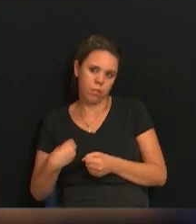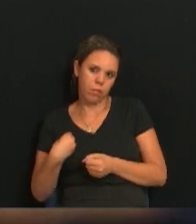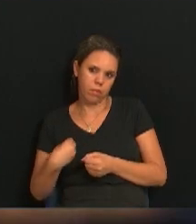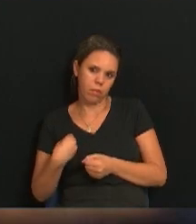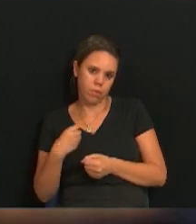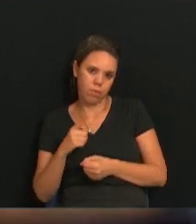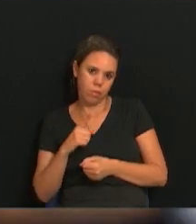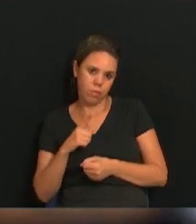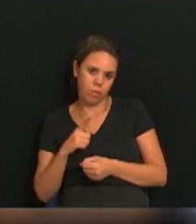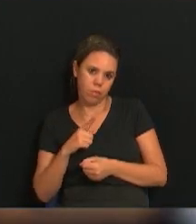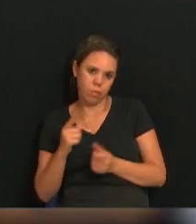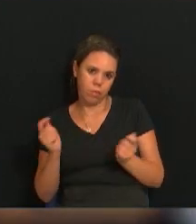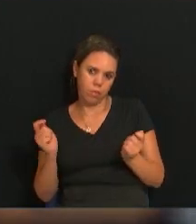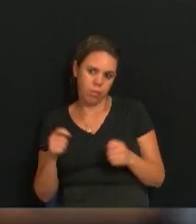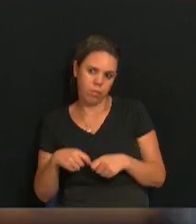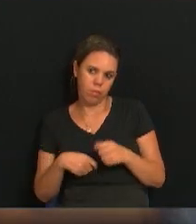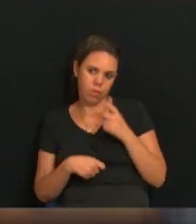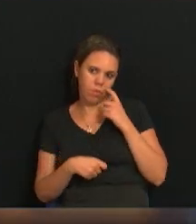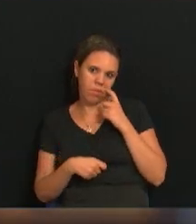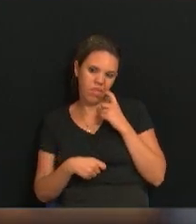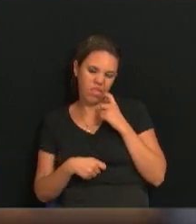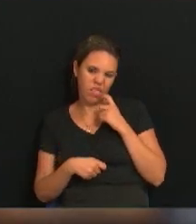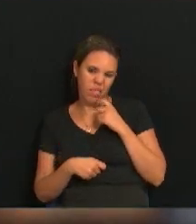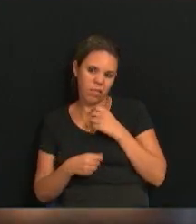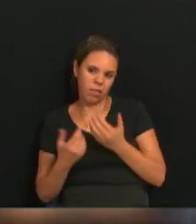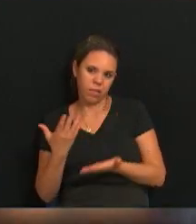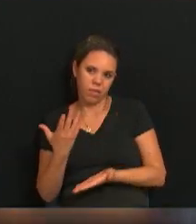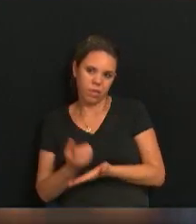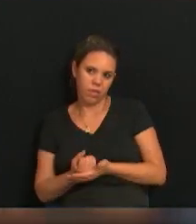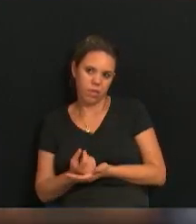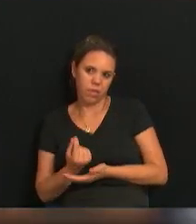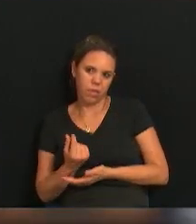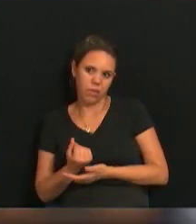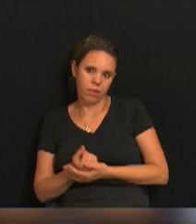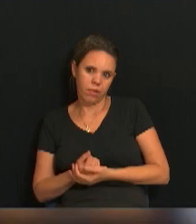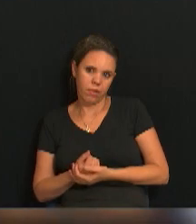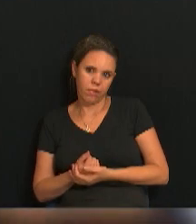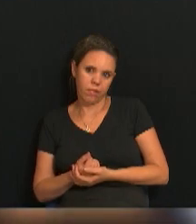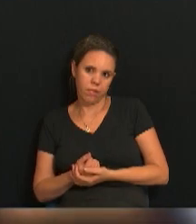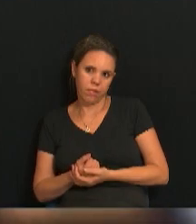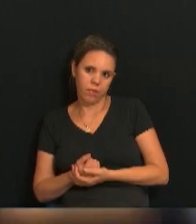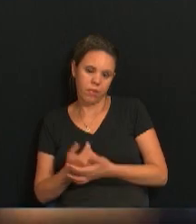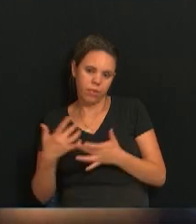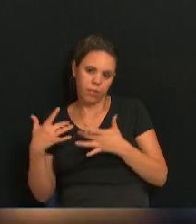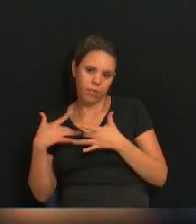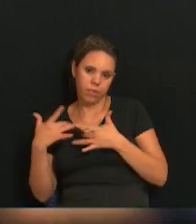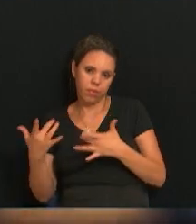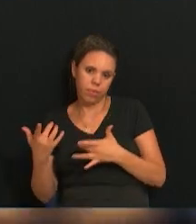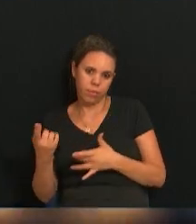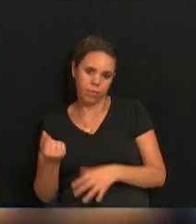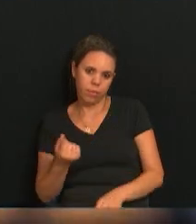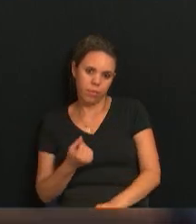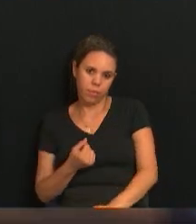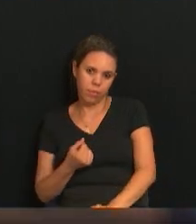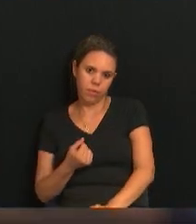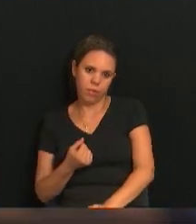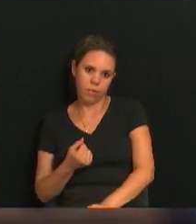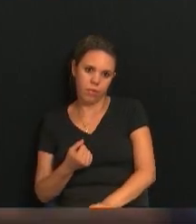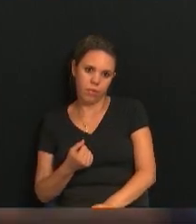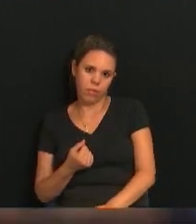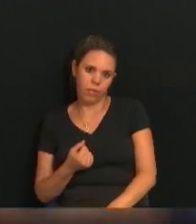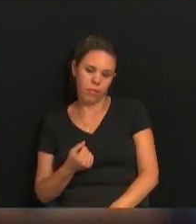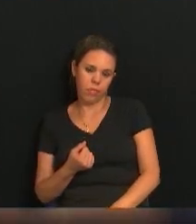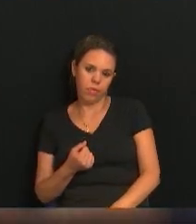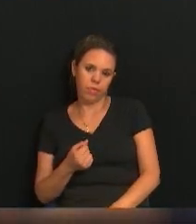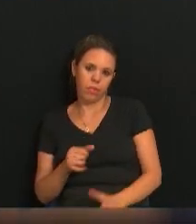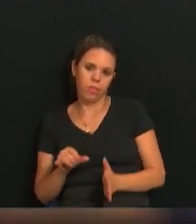essa possibilidade de receber um recurso através da destinação direta e a partir dos